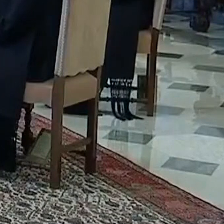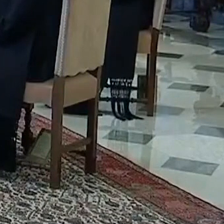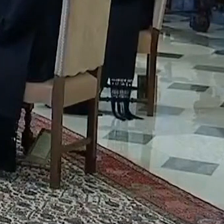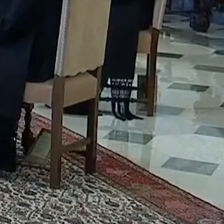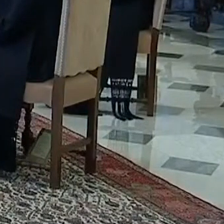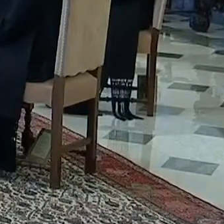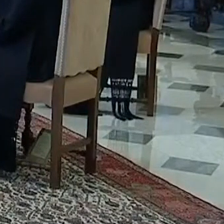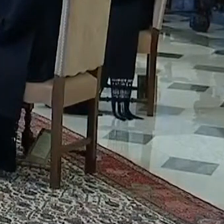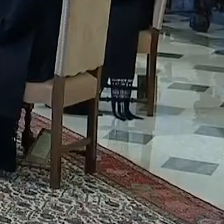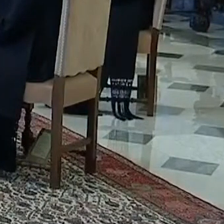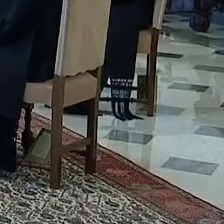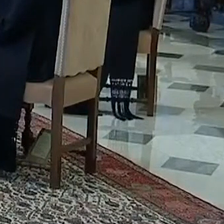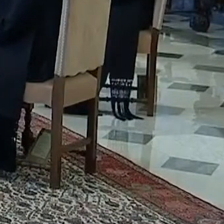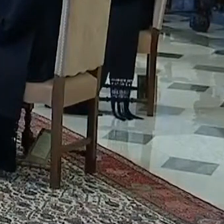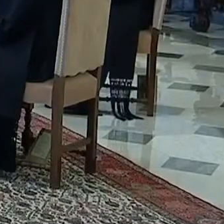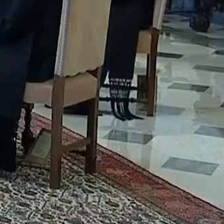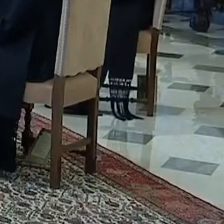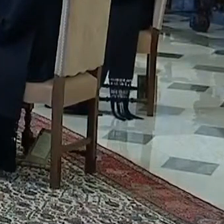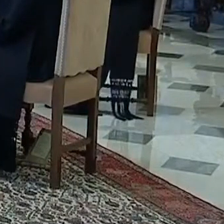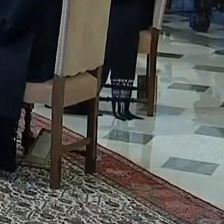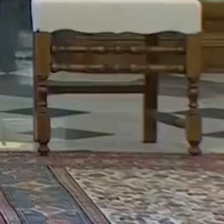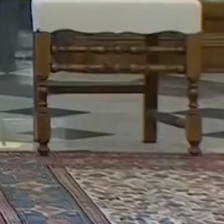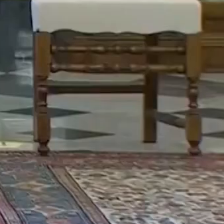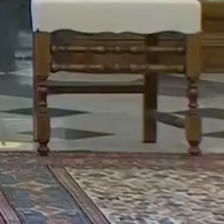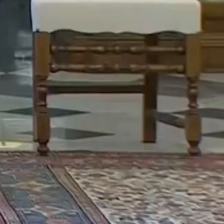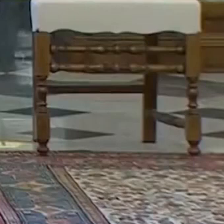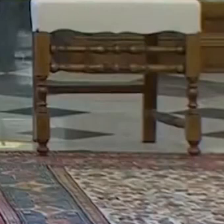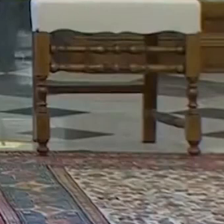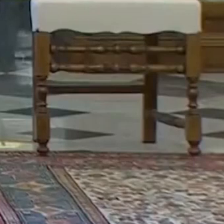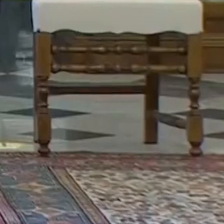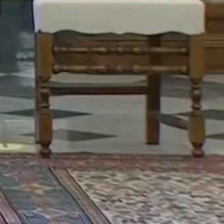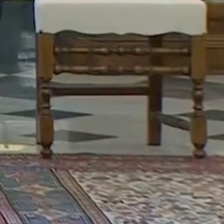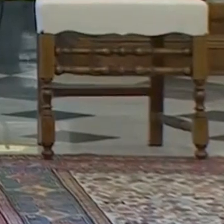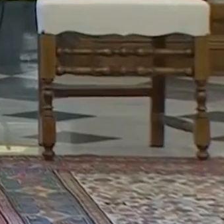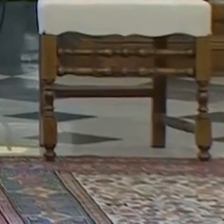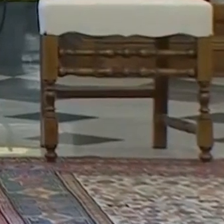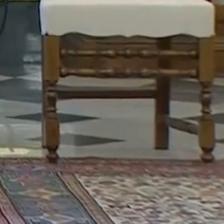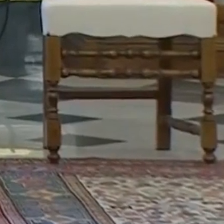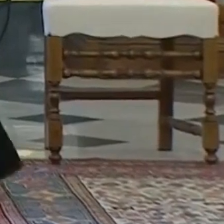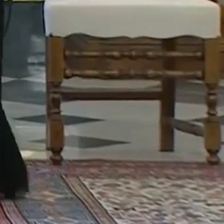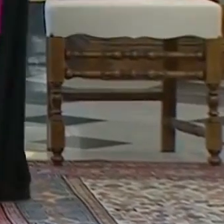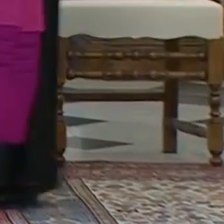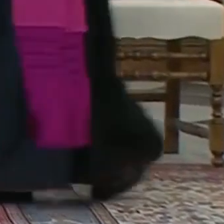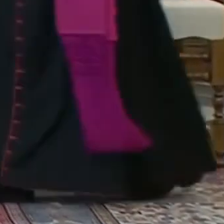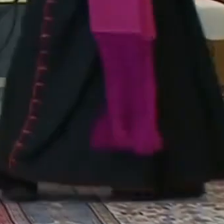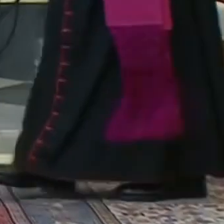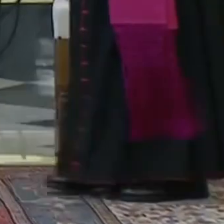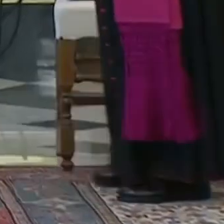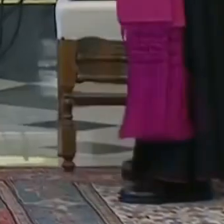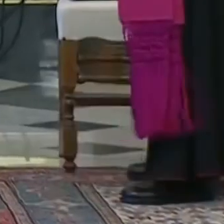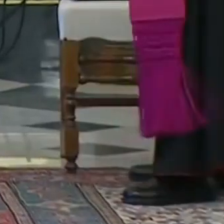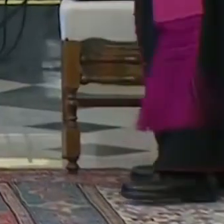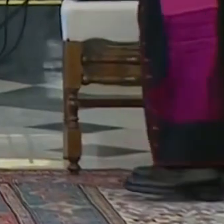A reflexão semanal do Papa foi dedicada à força da oração que se manifesta desde as primeiras páginas da